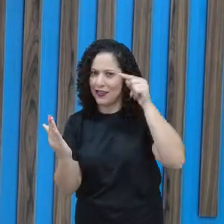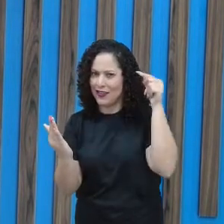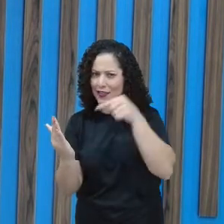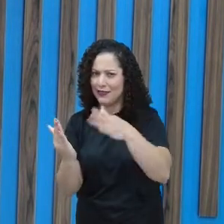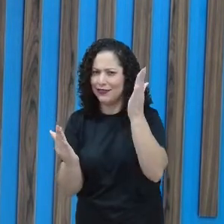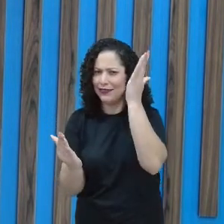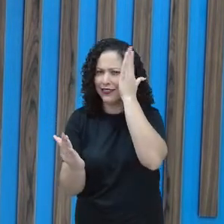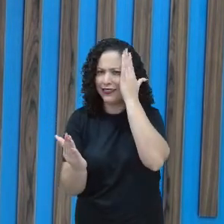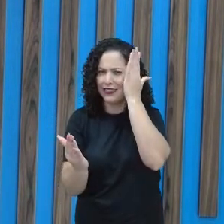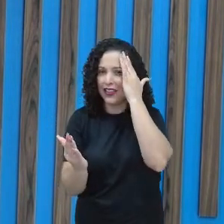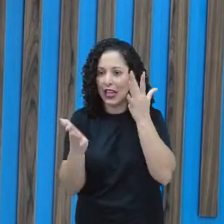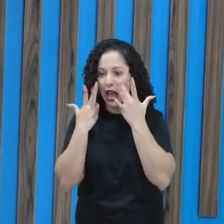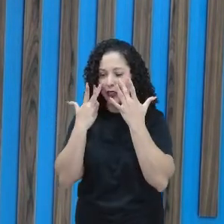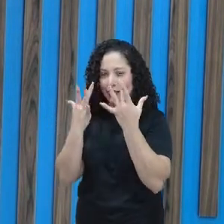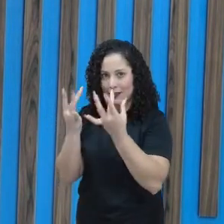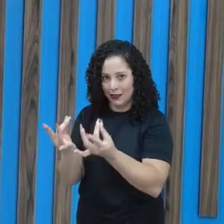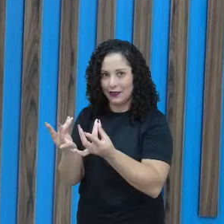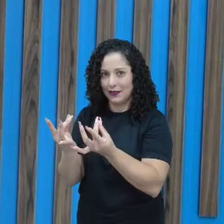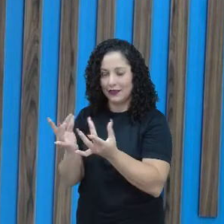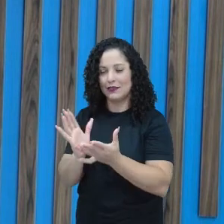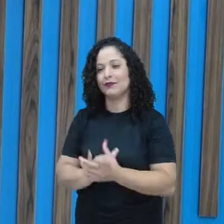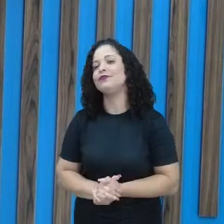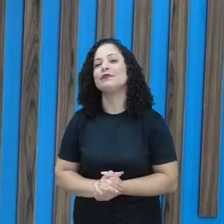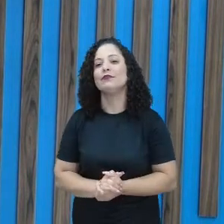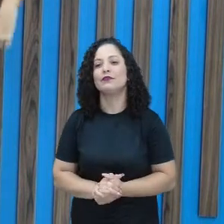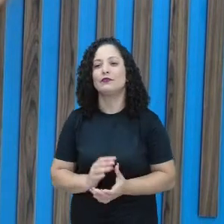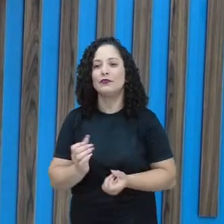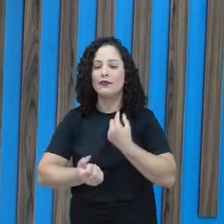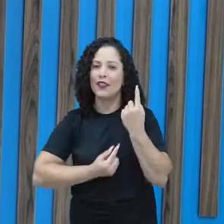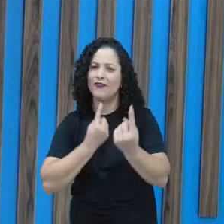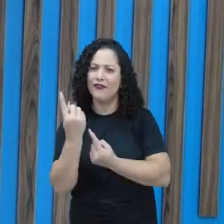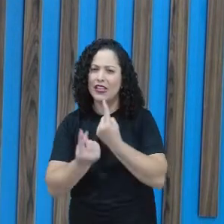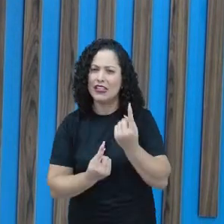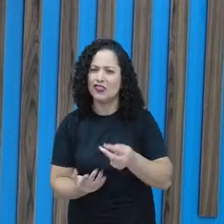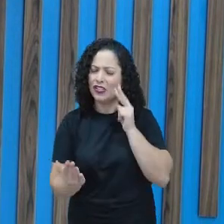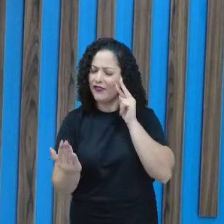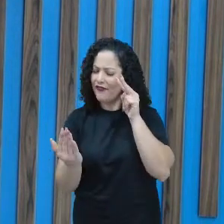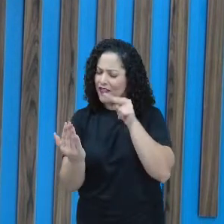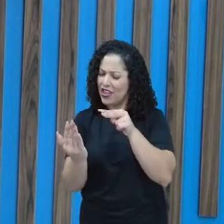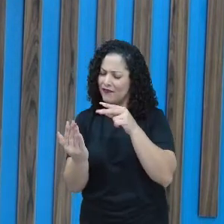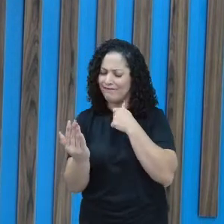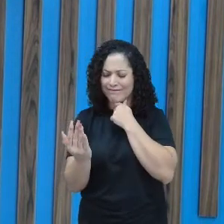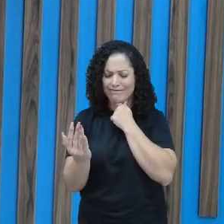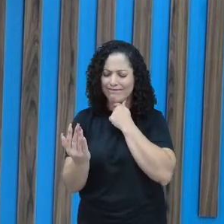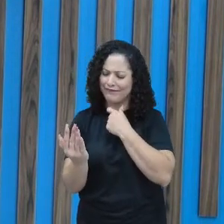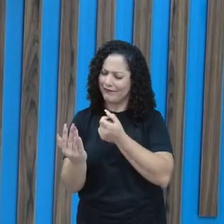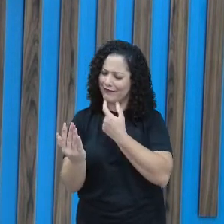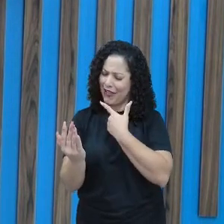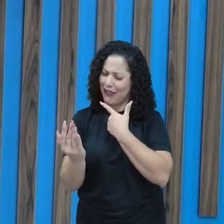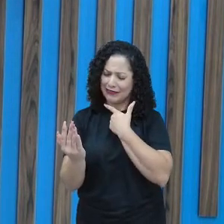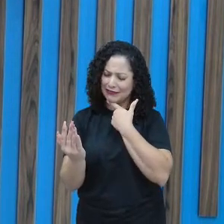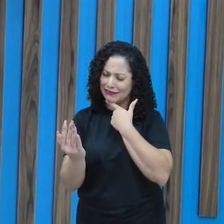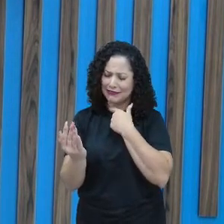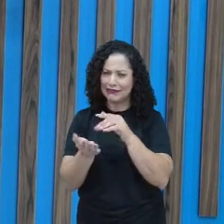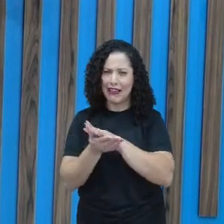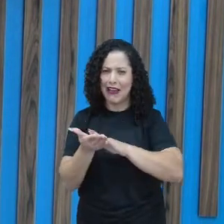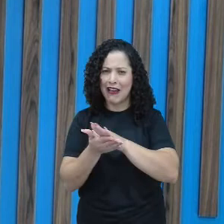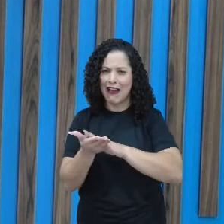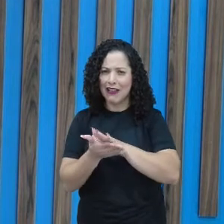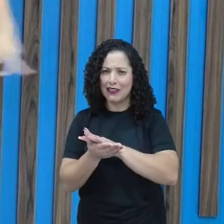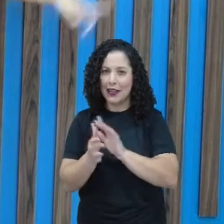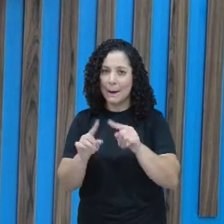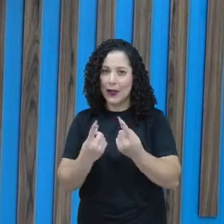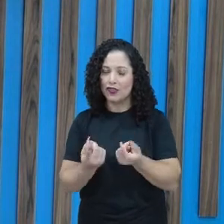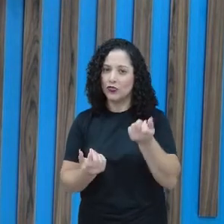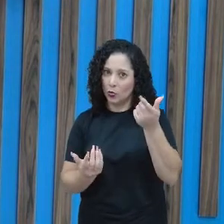que a gente tenha uma atenção, né? E às vezes, eu sei que às vezes a gente olha e a gente não acha graça de primeira. E tudo bem. Mas a gente sempre